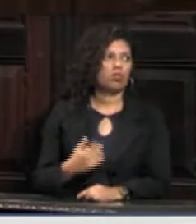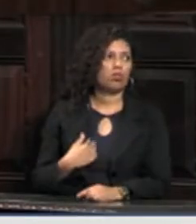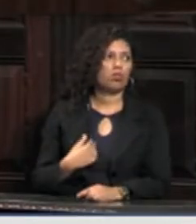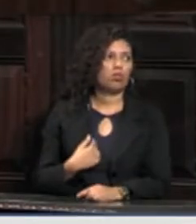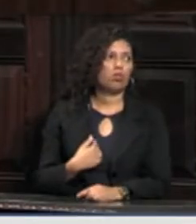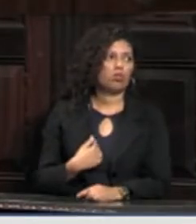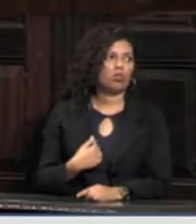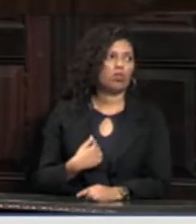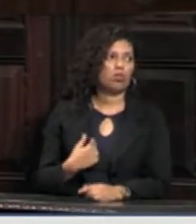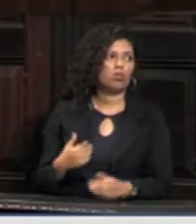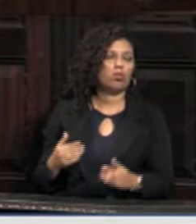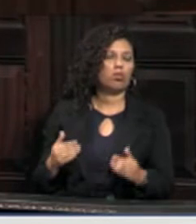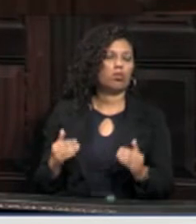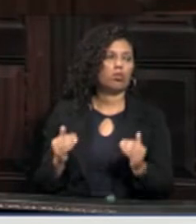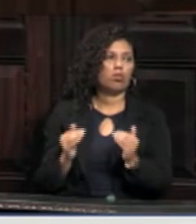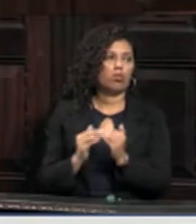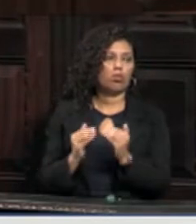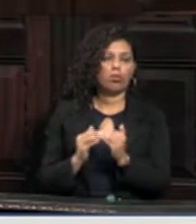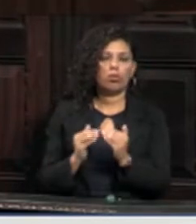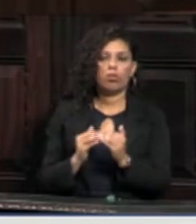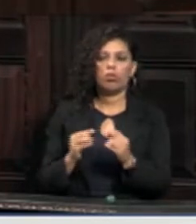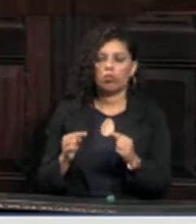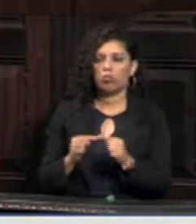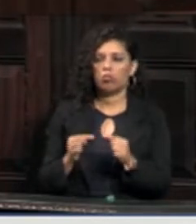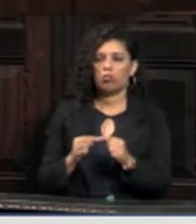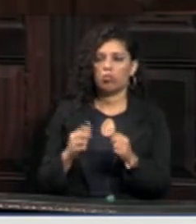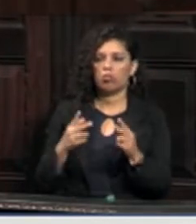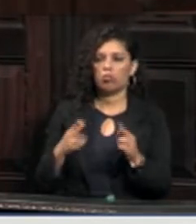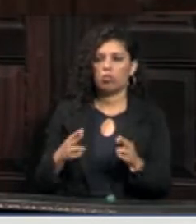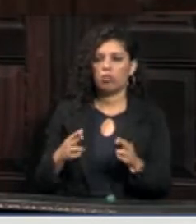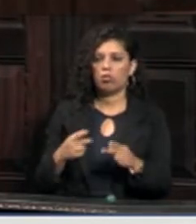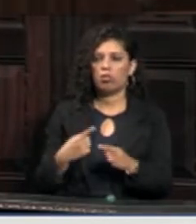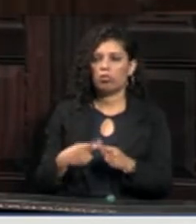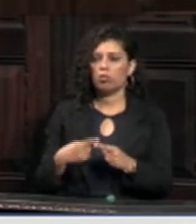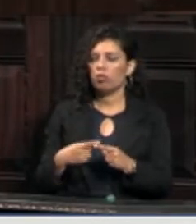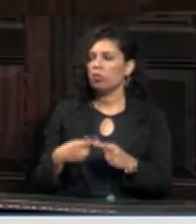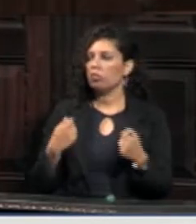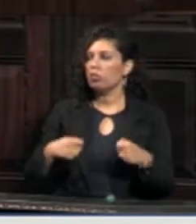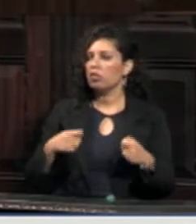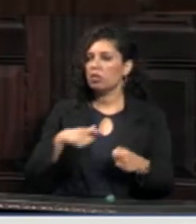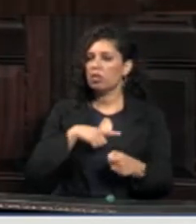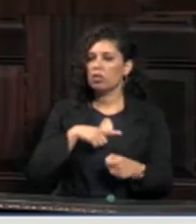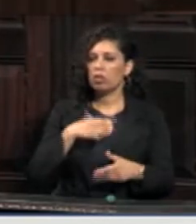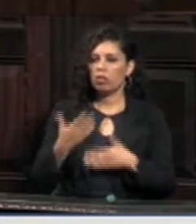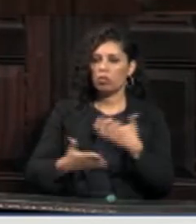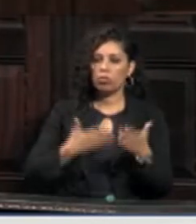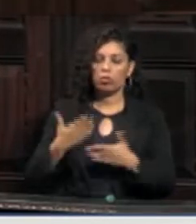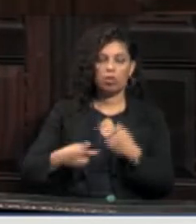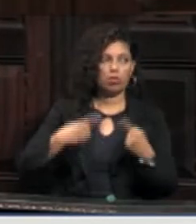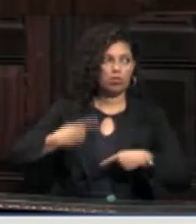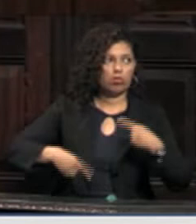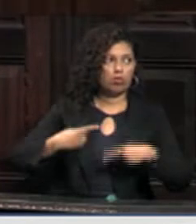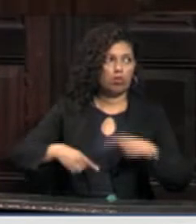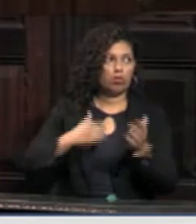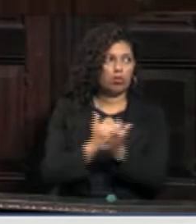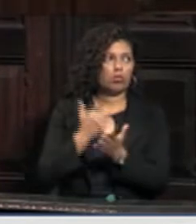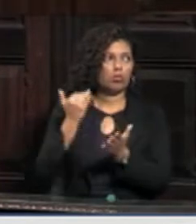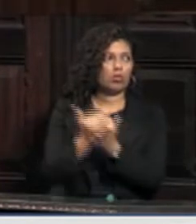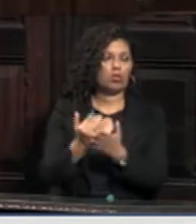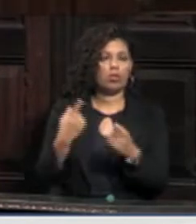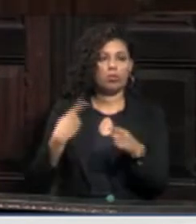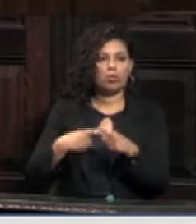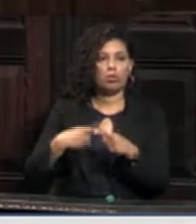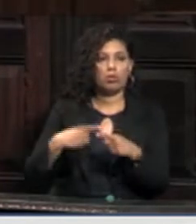senhor presidente. Eu concordo porque há necessidade de um debate maior, porque nós estamos